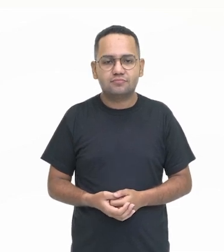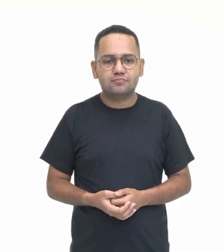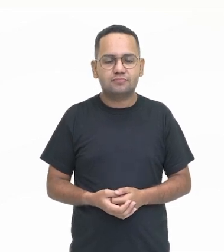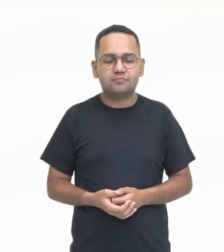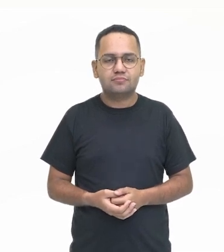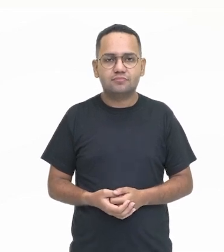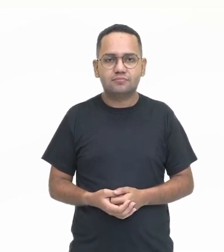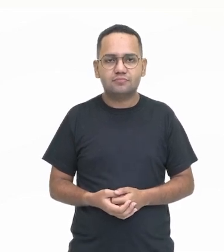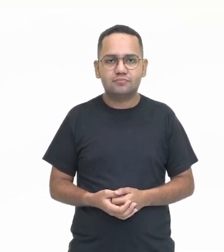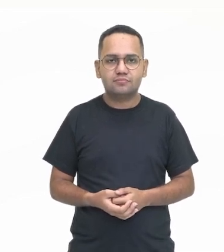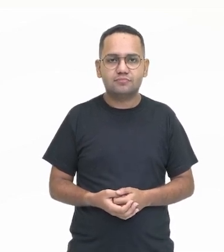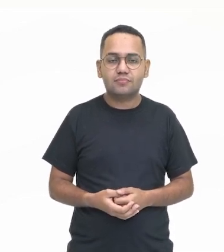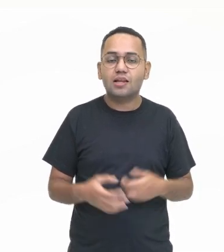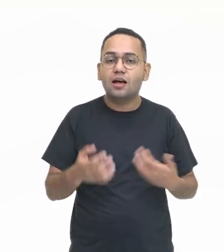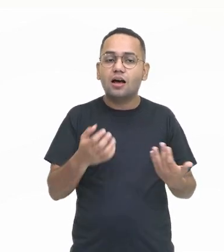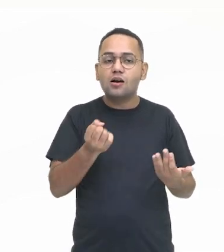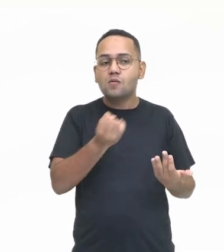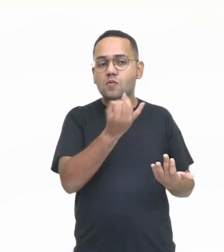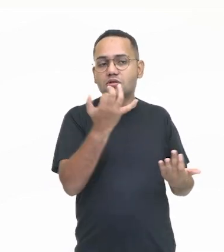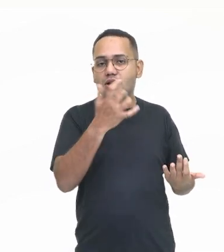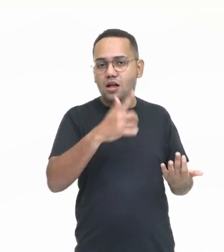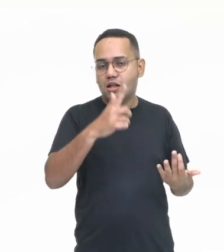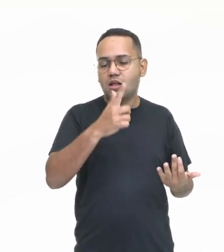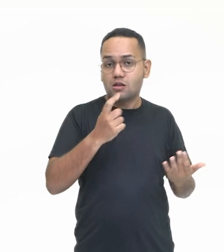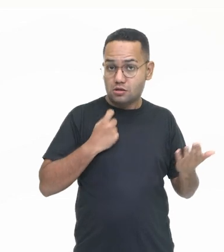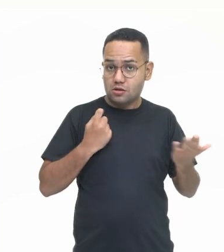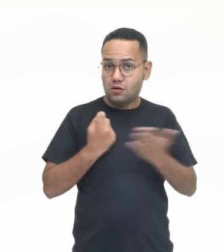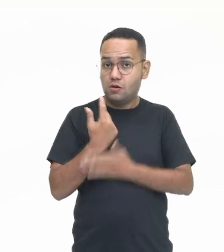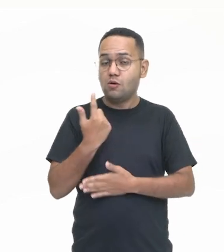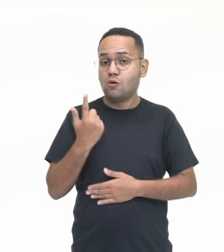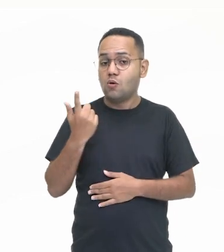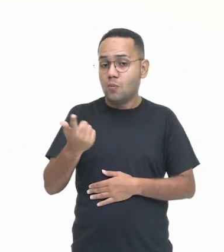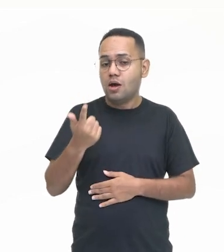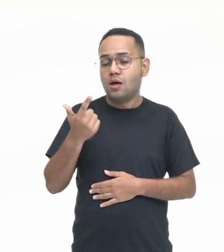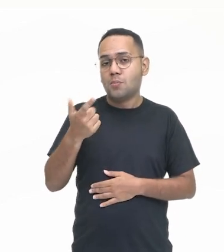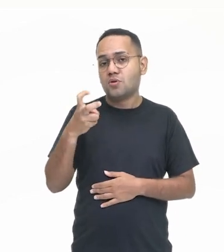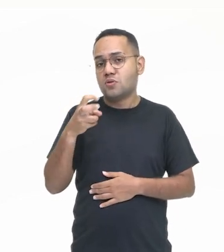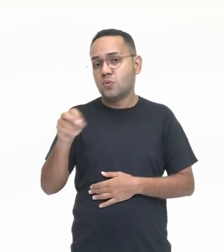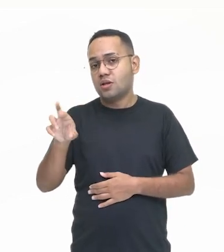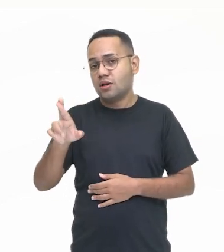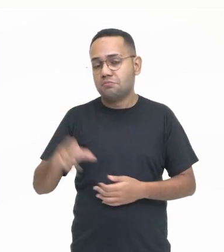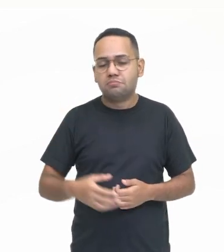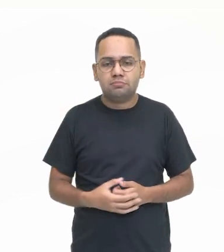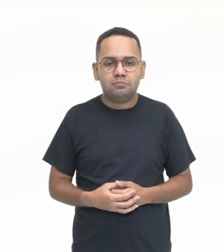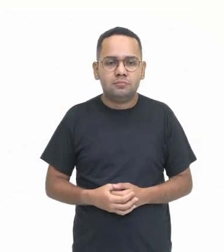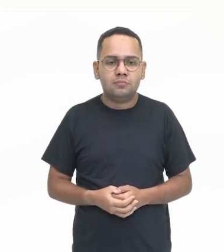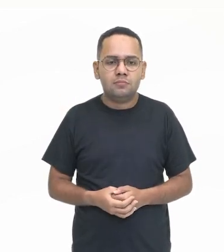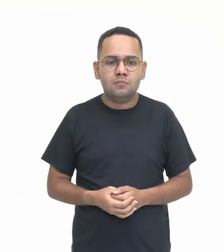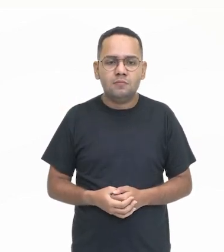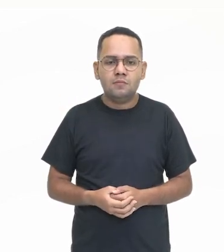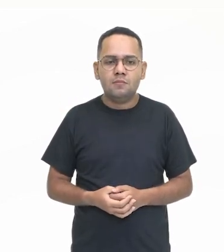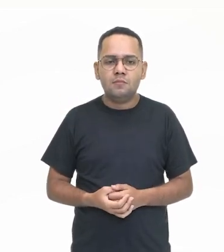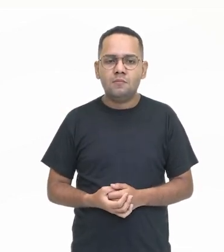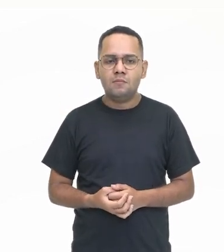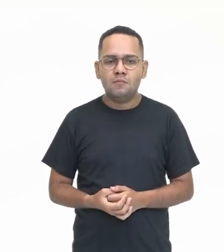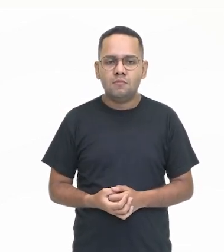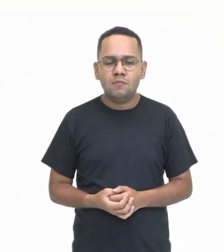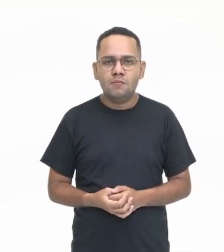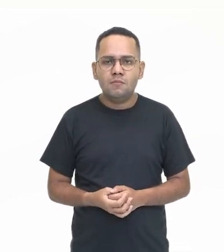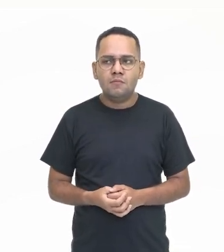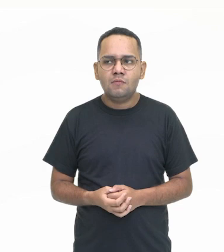com R$250, né? Então, para encontrar essas duas respostas, eu chamo a atenção aí de